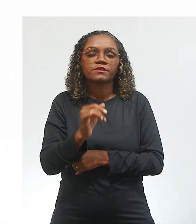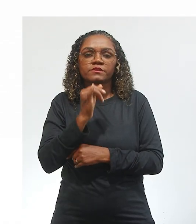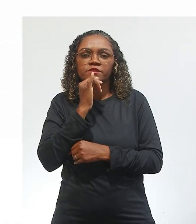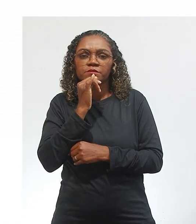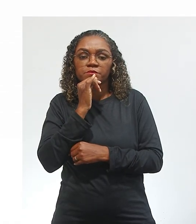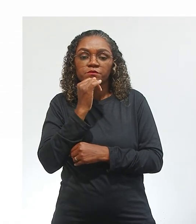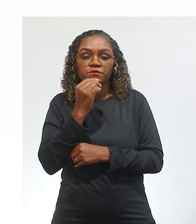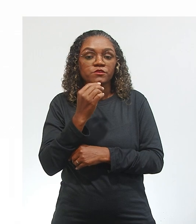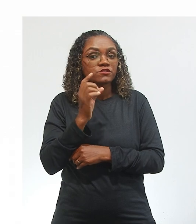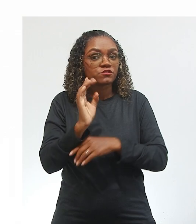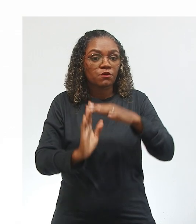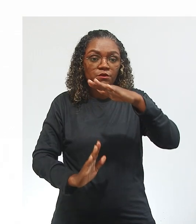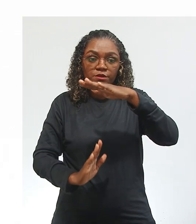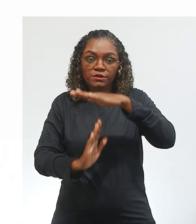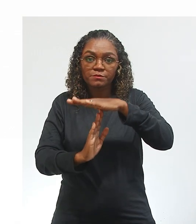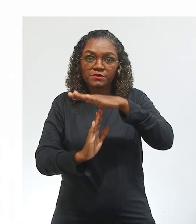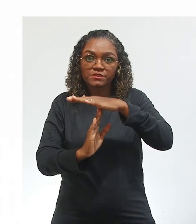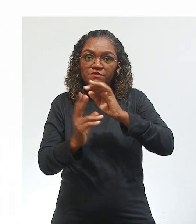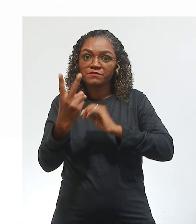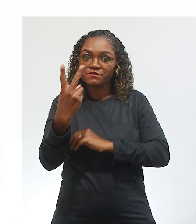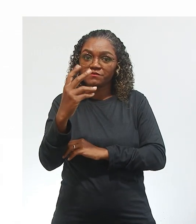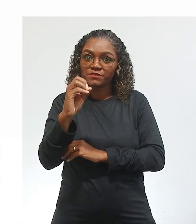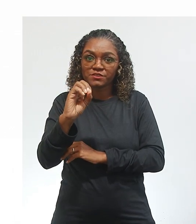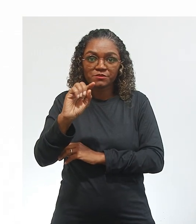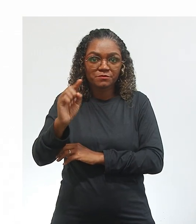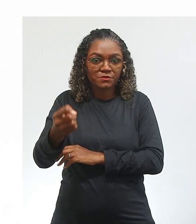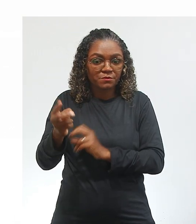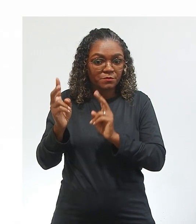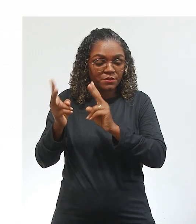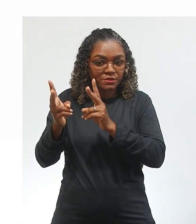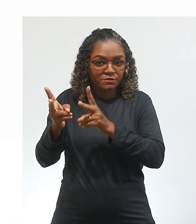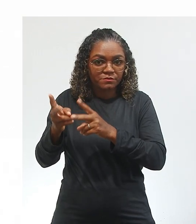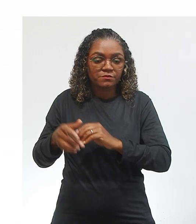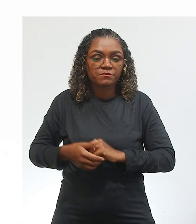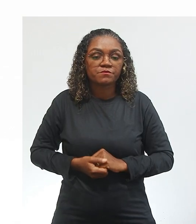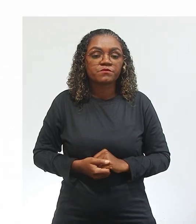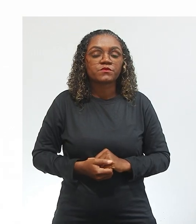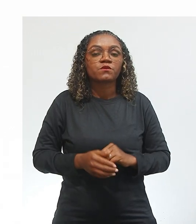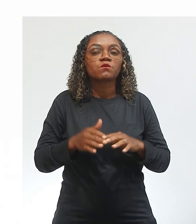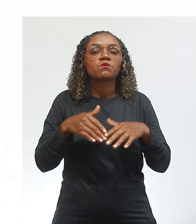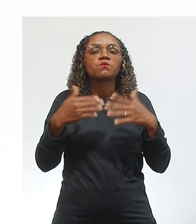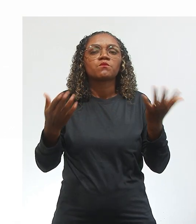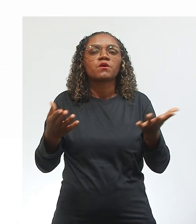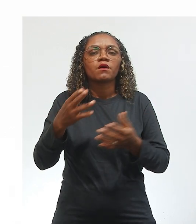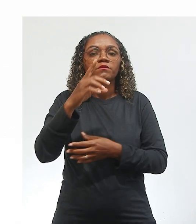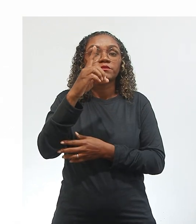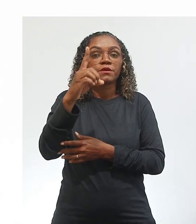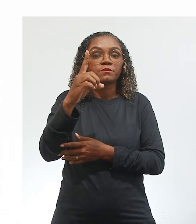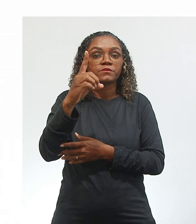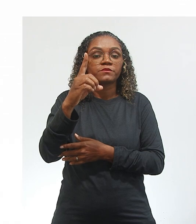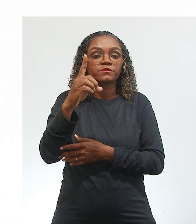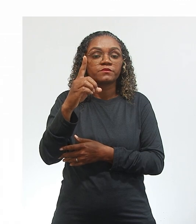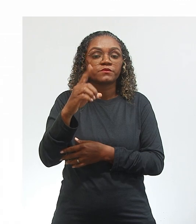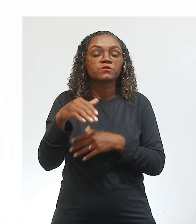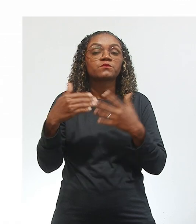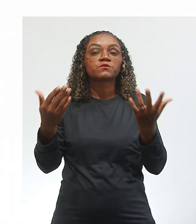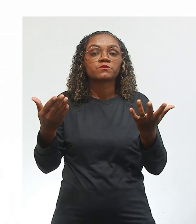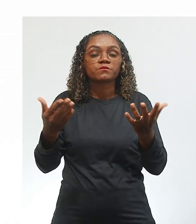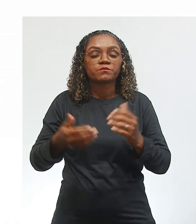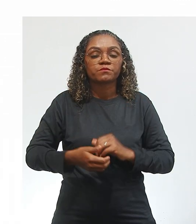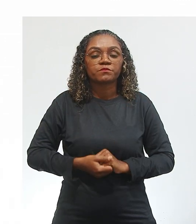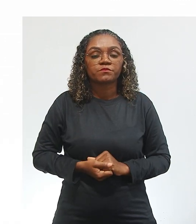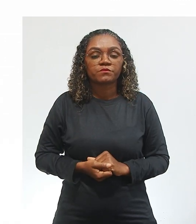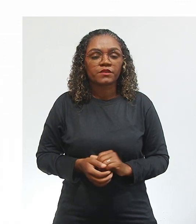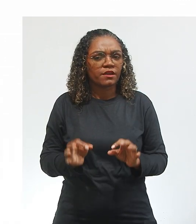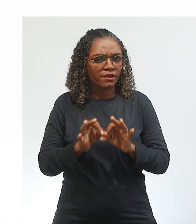não pode passar de 20 mil aqui, porque para cada débito tem um crédito, seria simples já lançar os outros aqui,